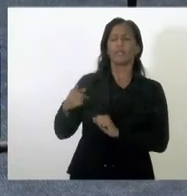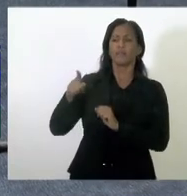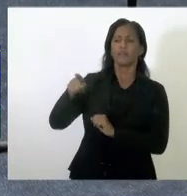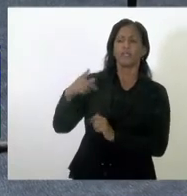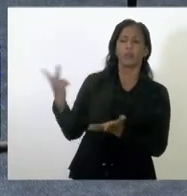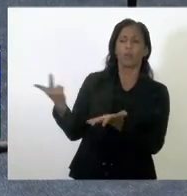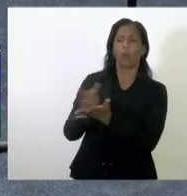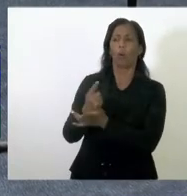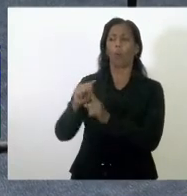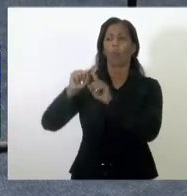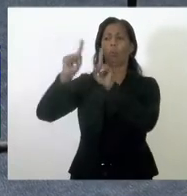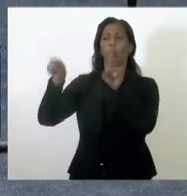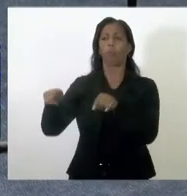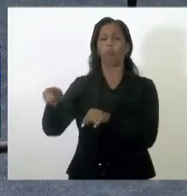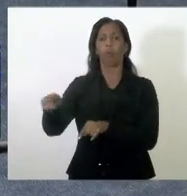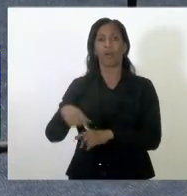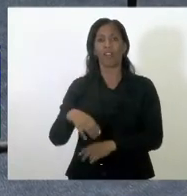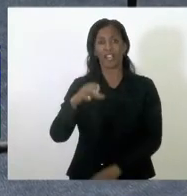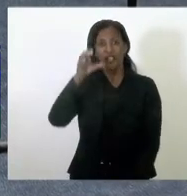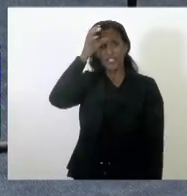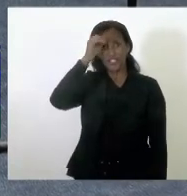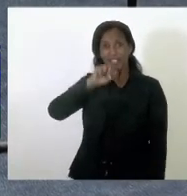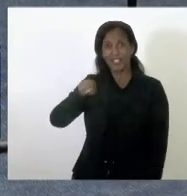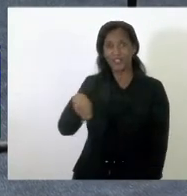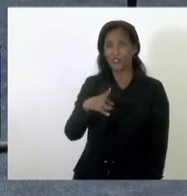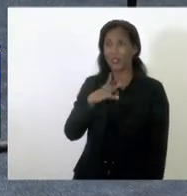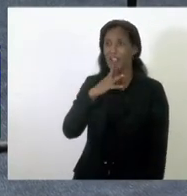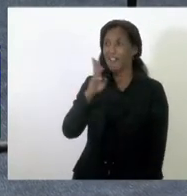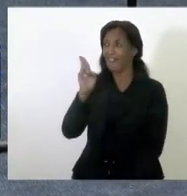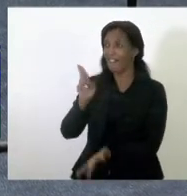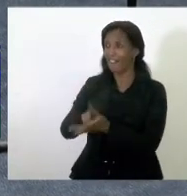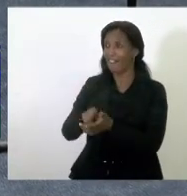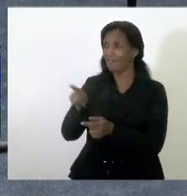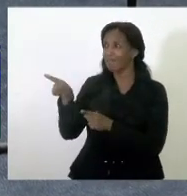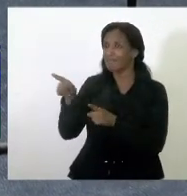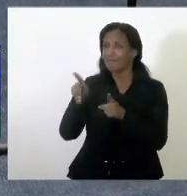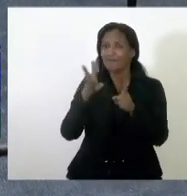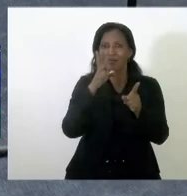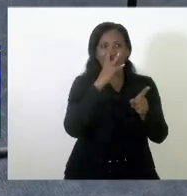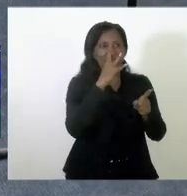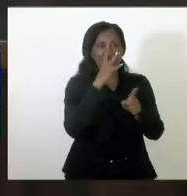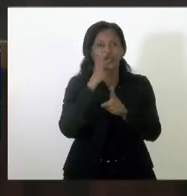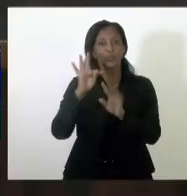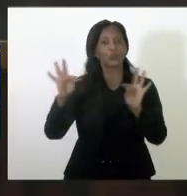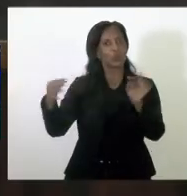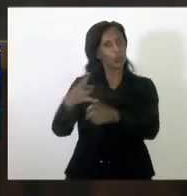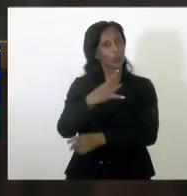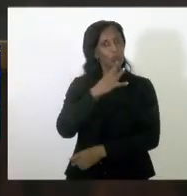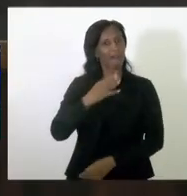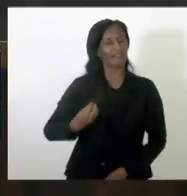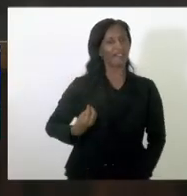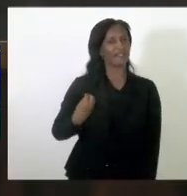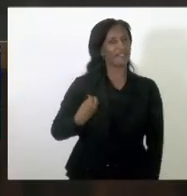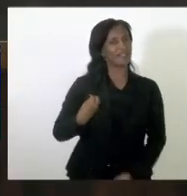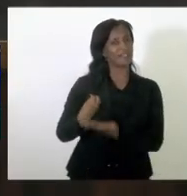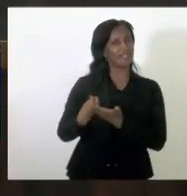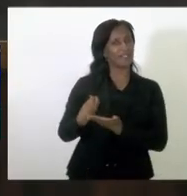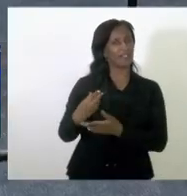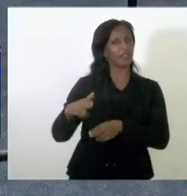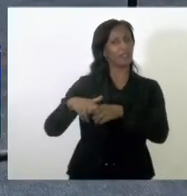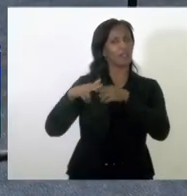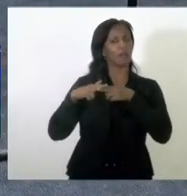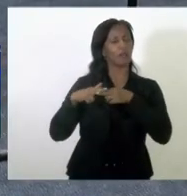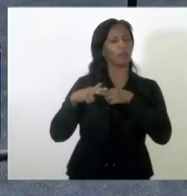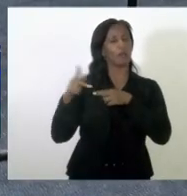não me surpreendeu a Tia Ju ser reconhecida por todos os servidores do Degase por conta da sua atuação em legislaturas